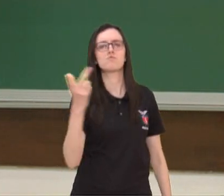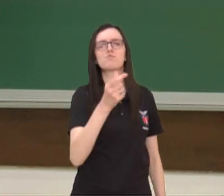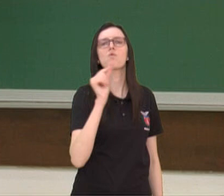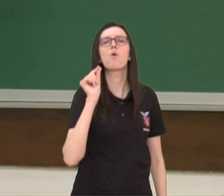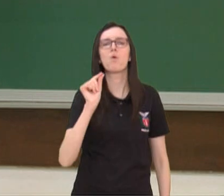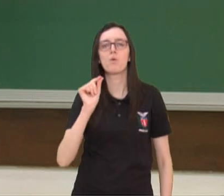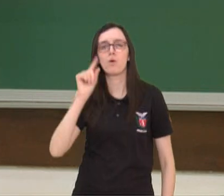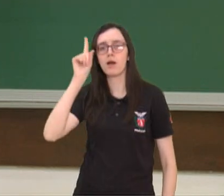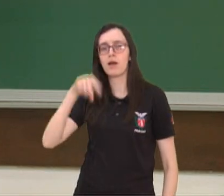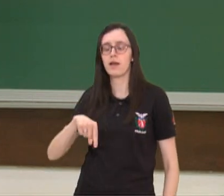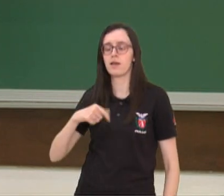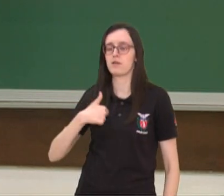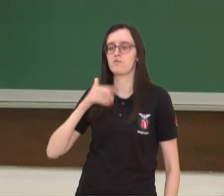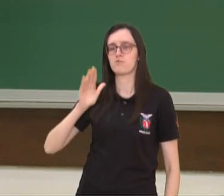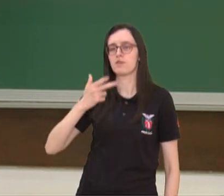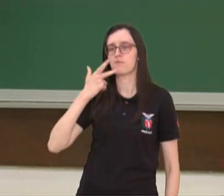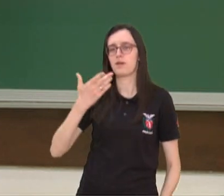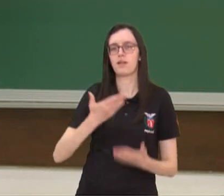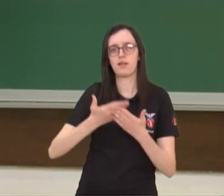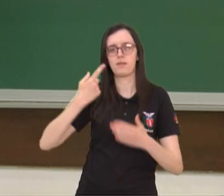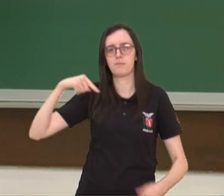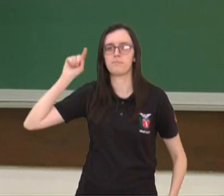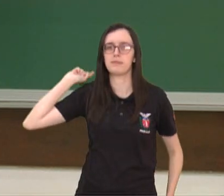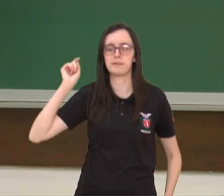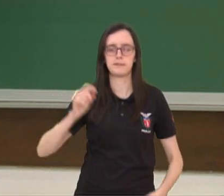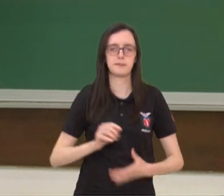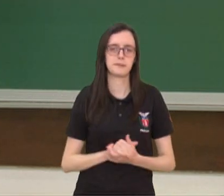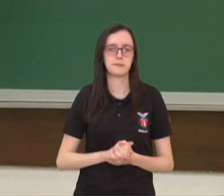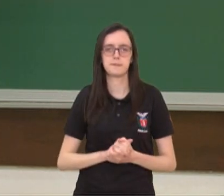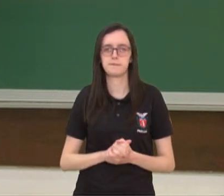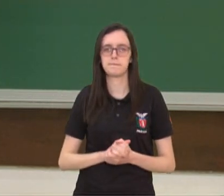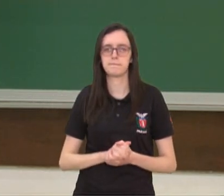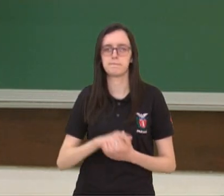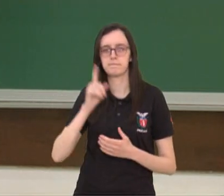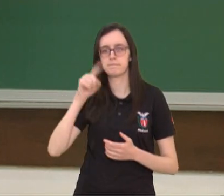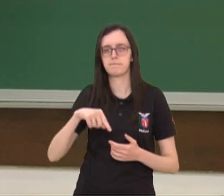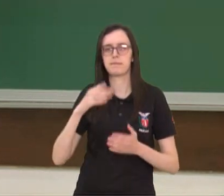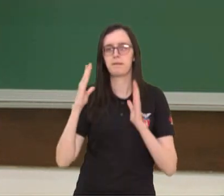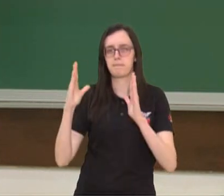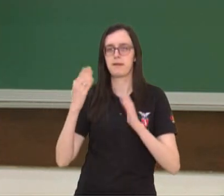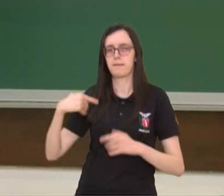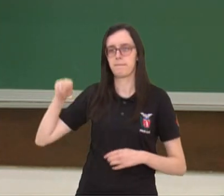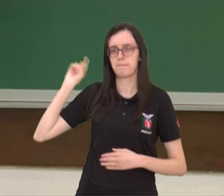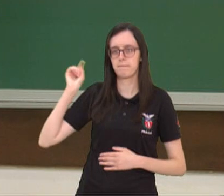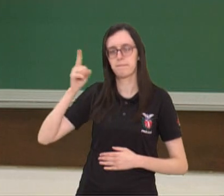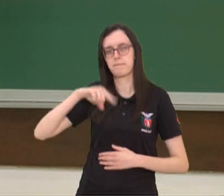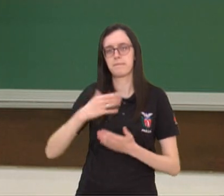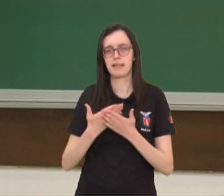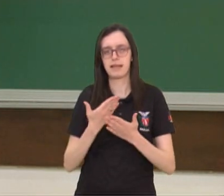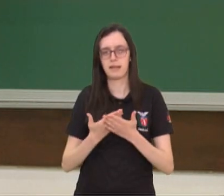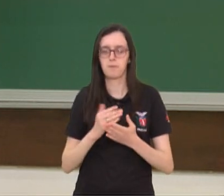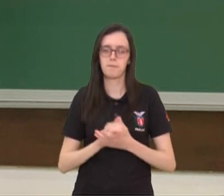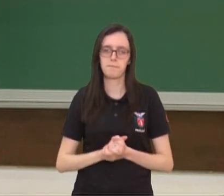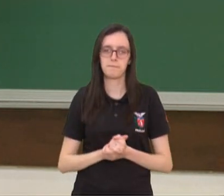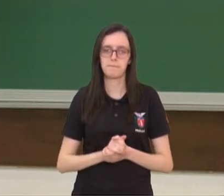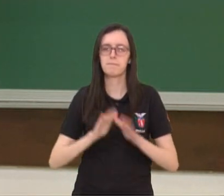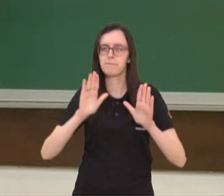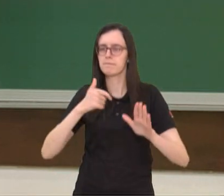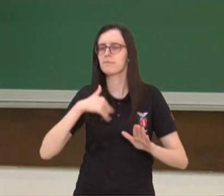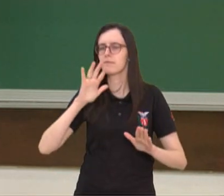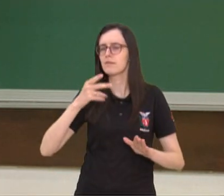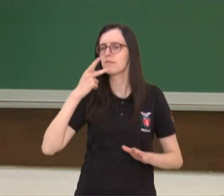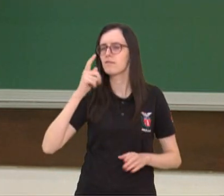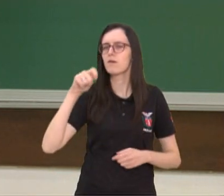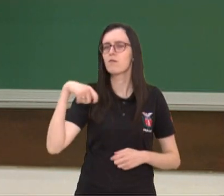dizer, parte delas que eu falei na aula passada, na parte passada aí da aula, né? Aliás, eu falei